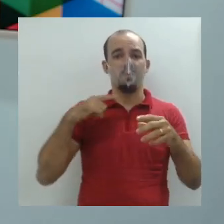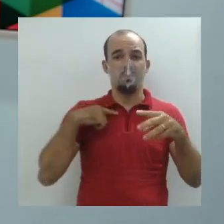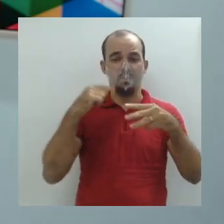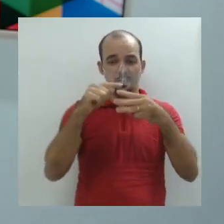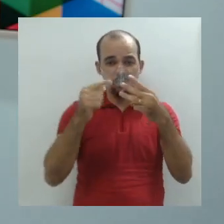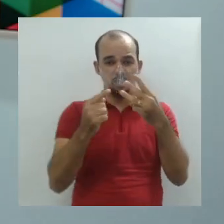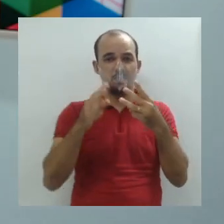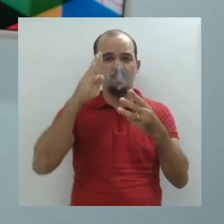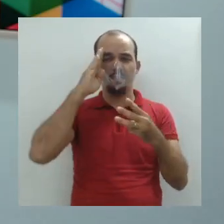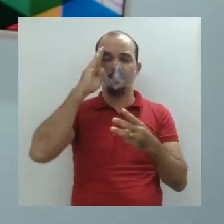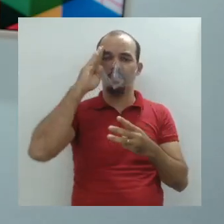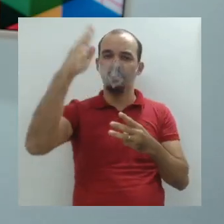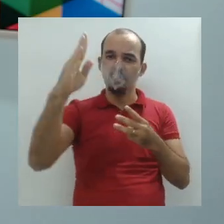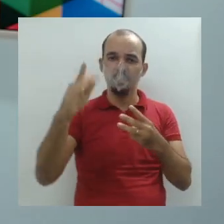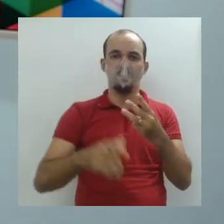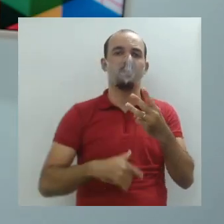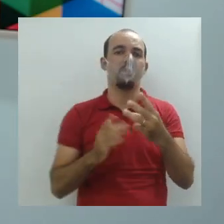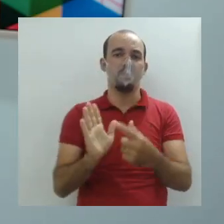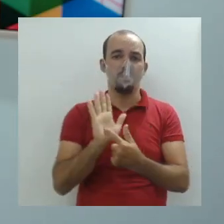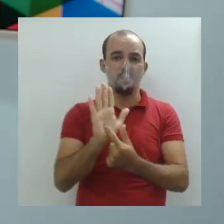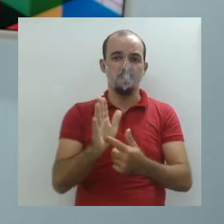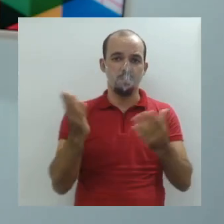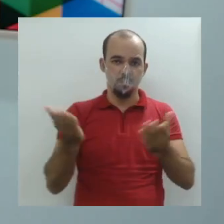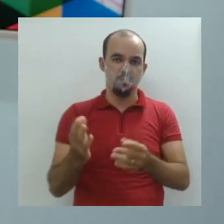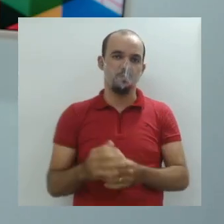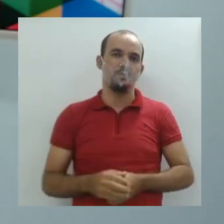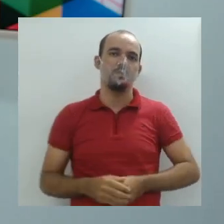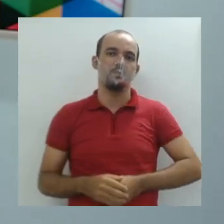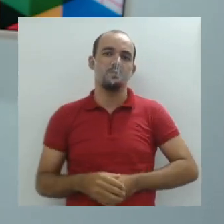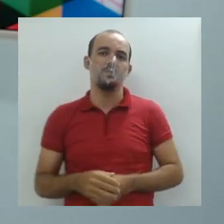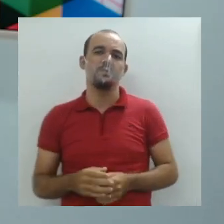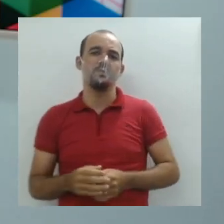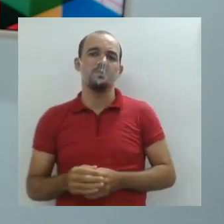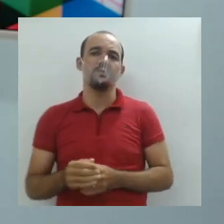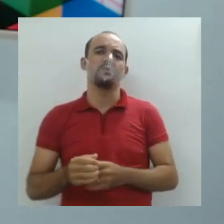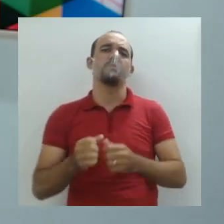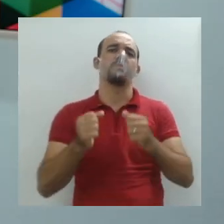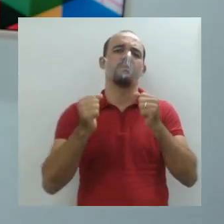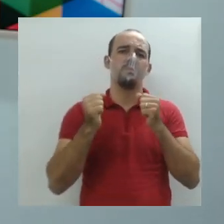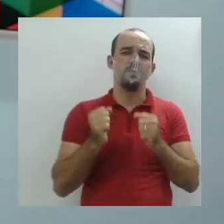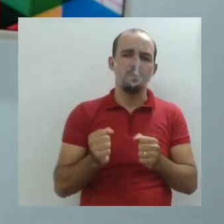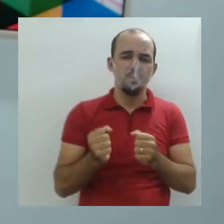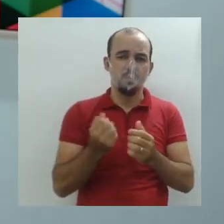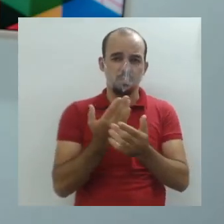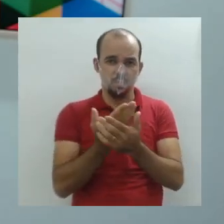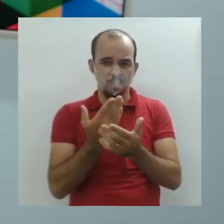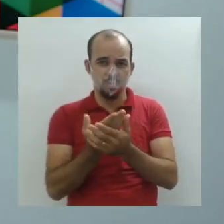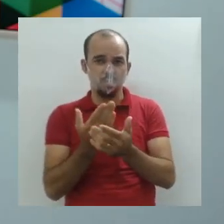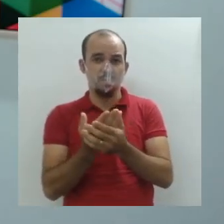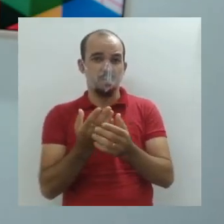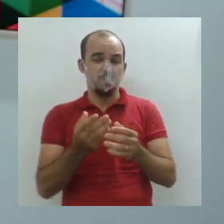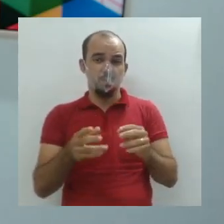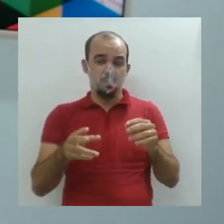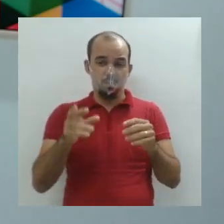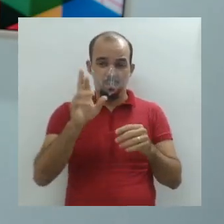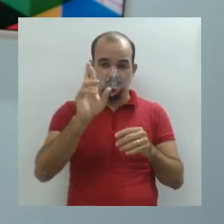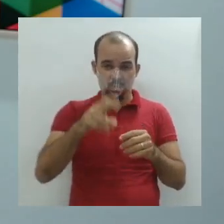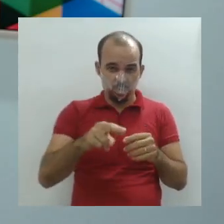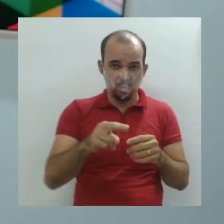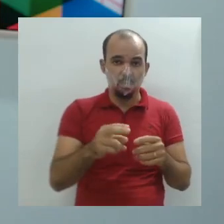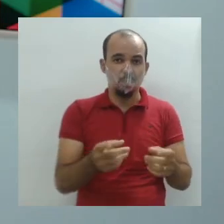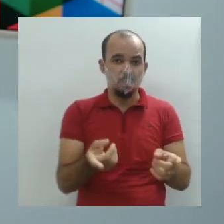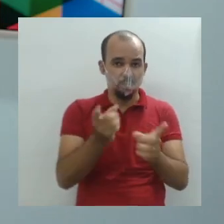as três principais. Lógico, no ensino médio, lá na segunda série, você pode estudar também as inversas dessas razões. Mas nós